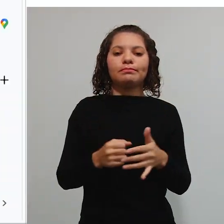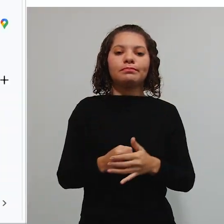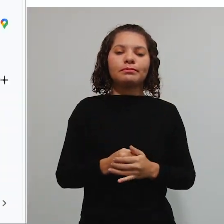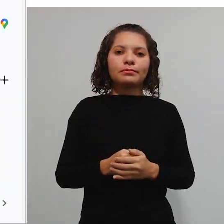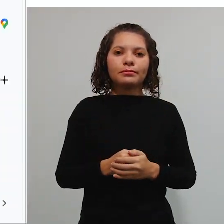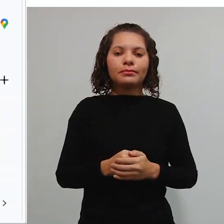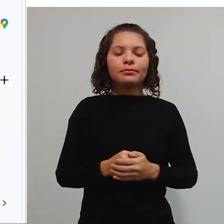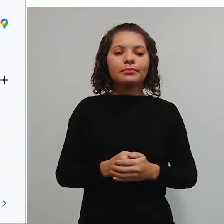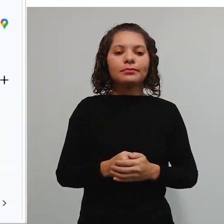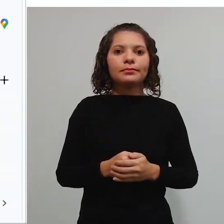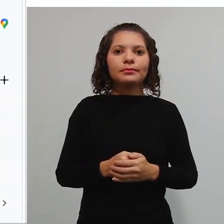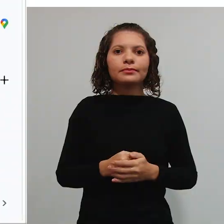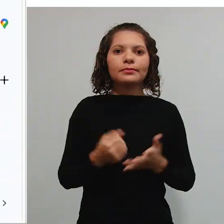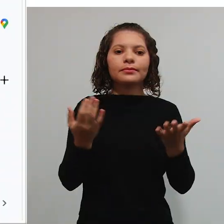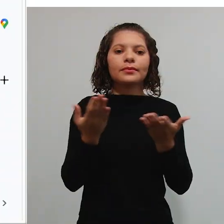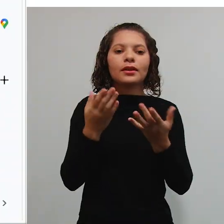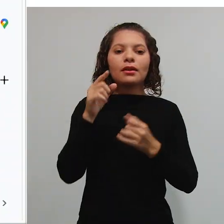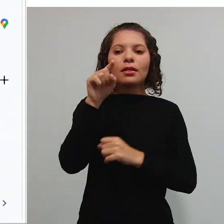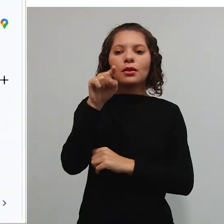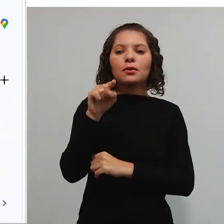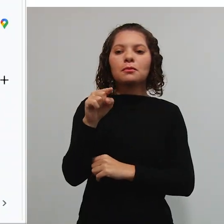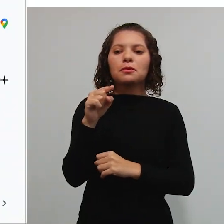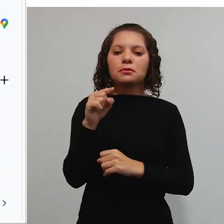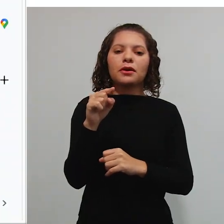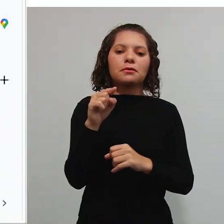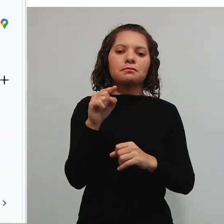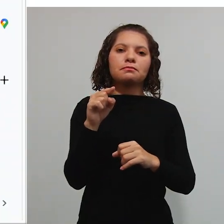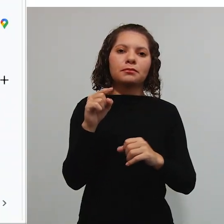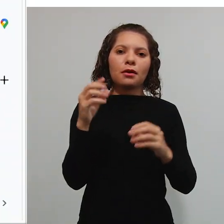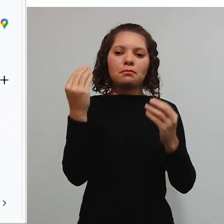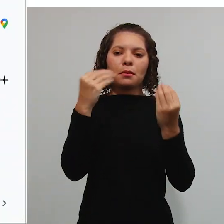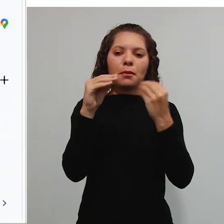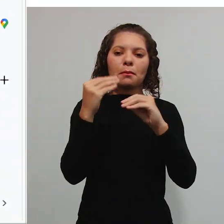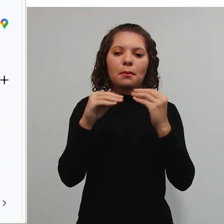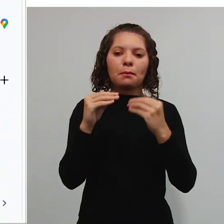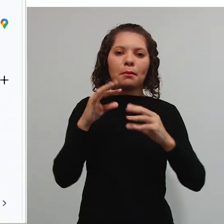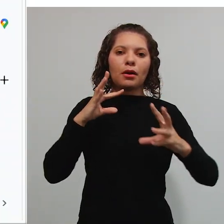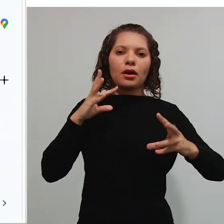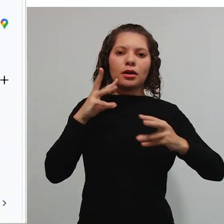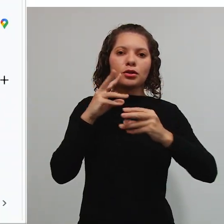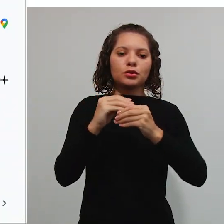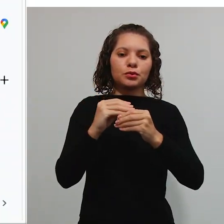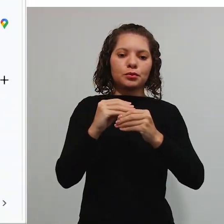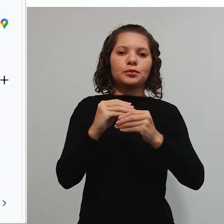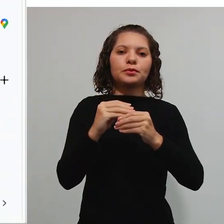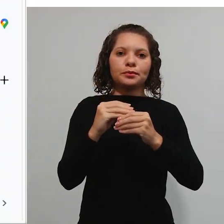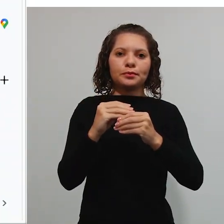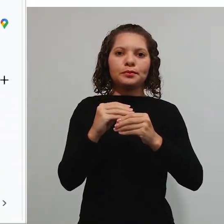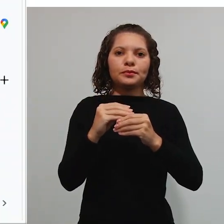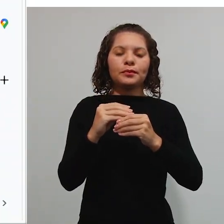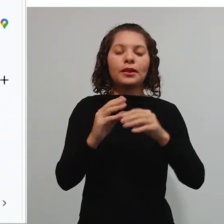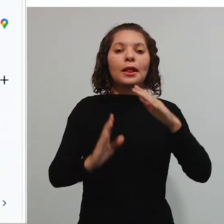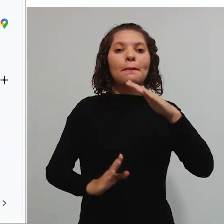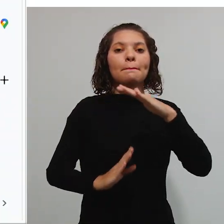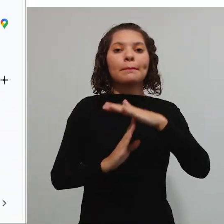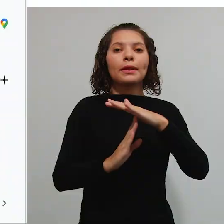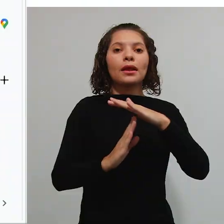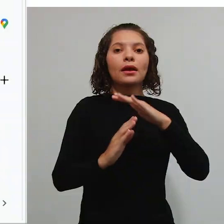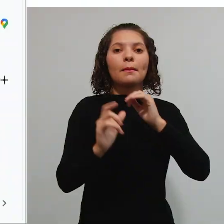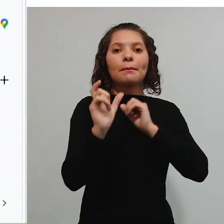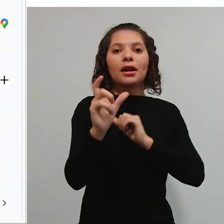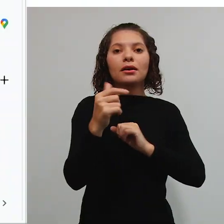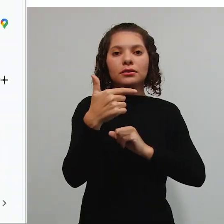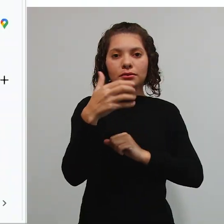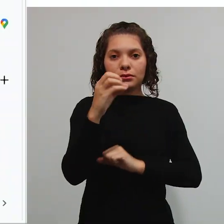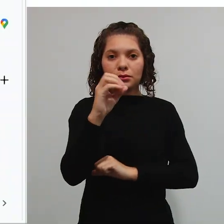bom? Então, eu coloco 2 pontos e escrevo o teor do resumo, que é isso que eu falei para vocês aqui, em, no máximo,